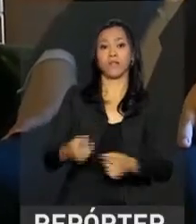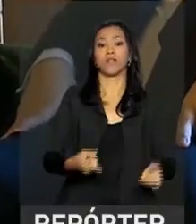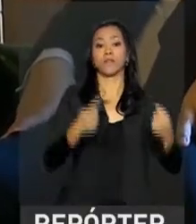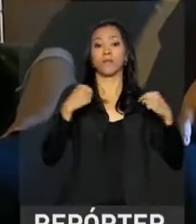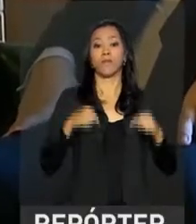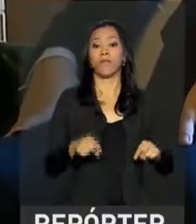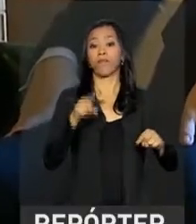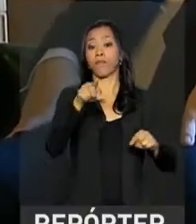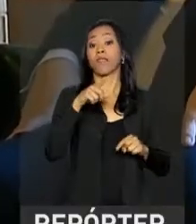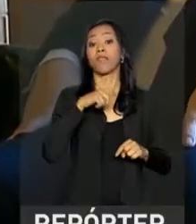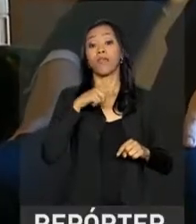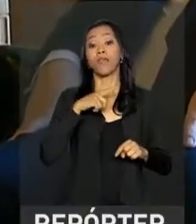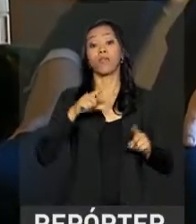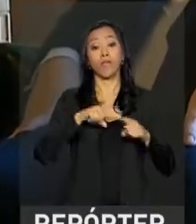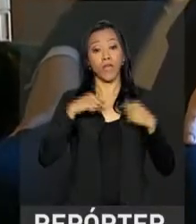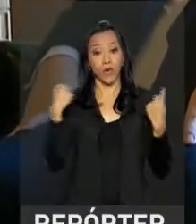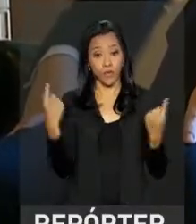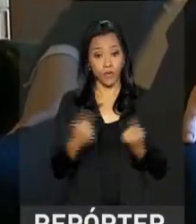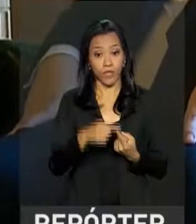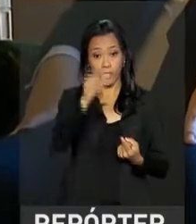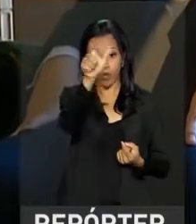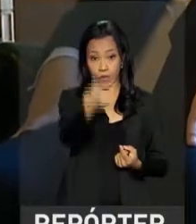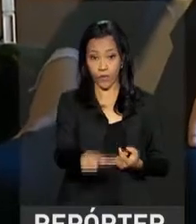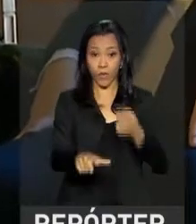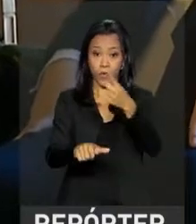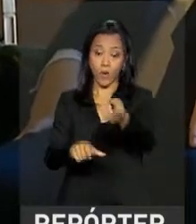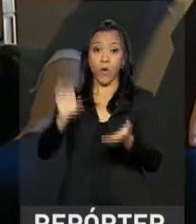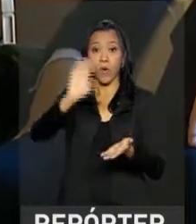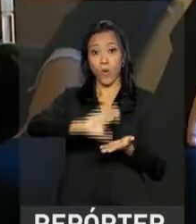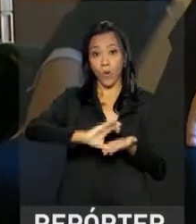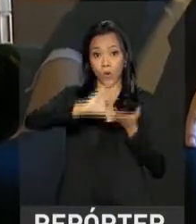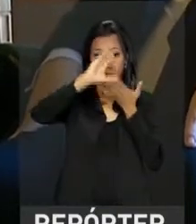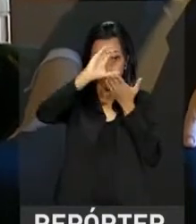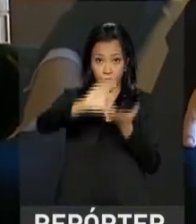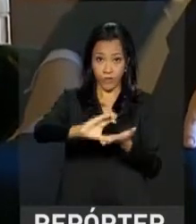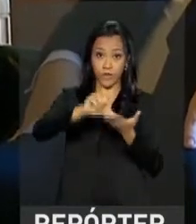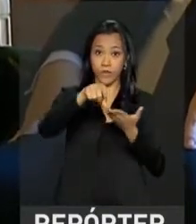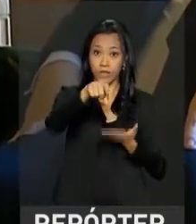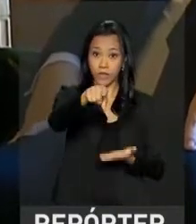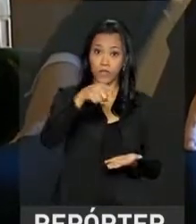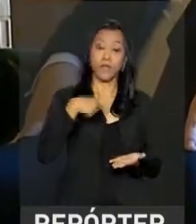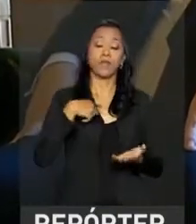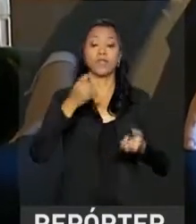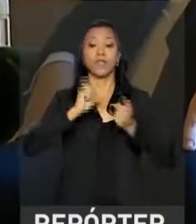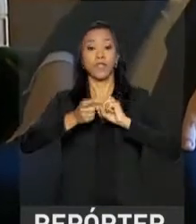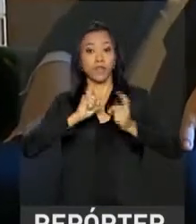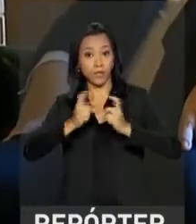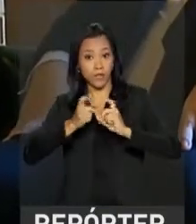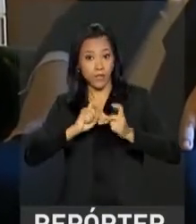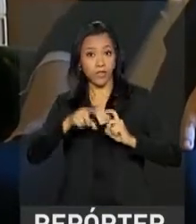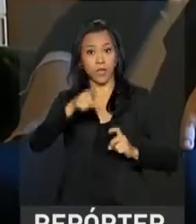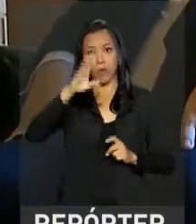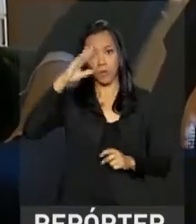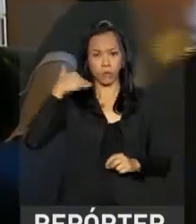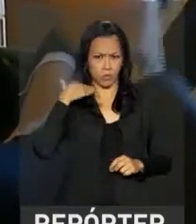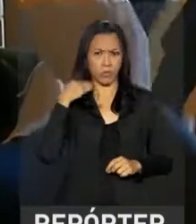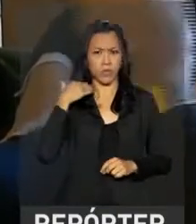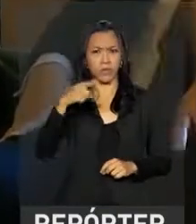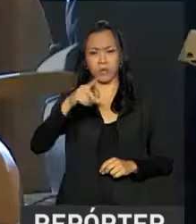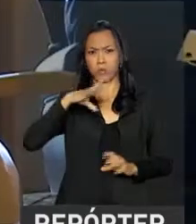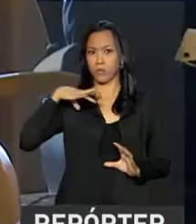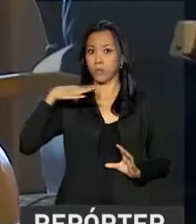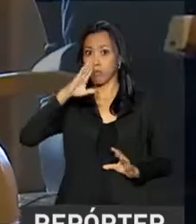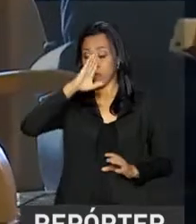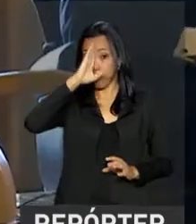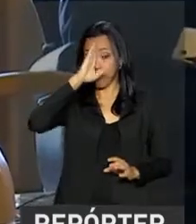incluiu reunião com o presidente do Conselho de Administração do Goldman Sachs Internacional, um dos principais bancos de investimento do